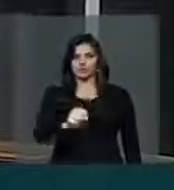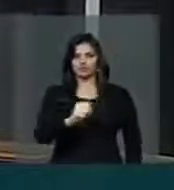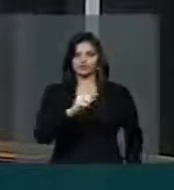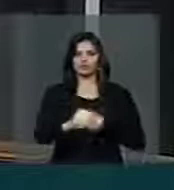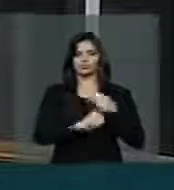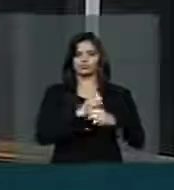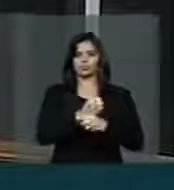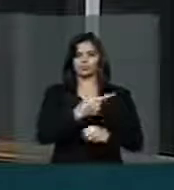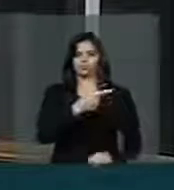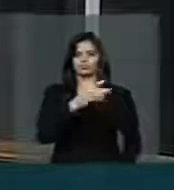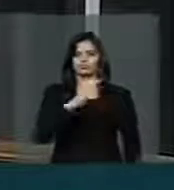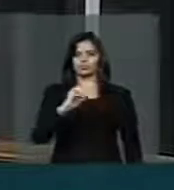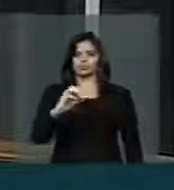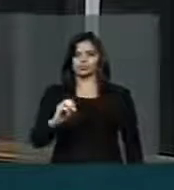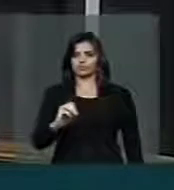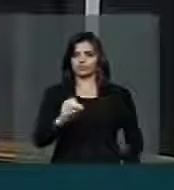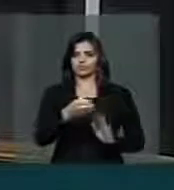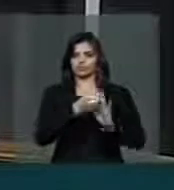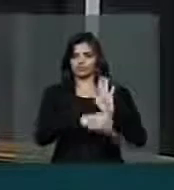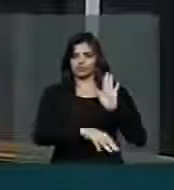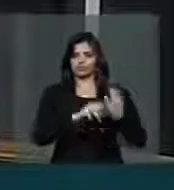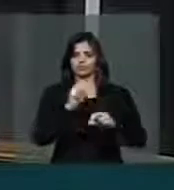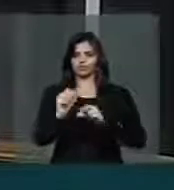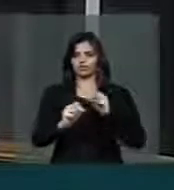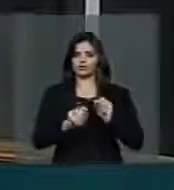3.668/2000, que estabelece a